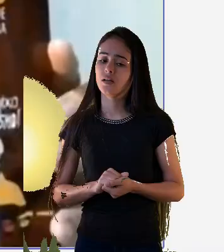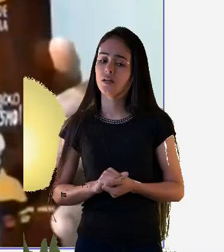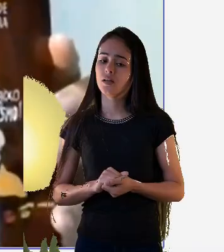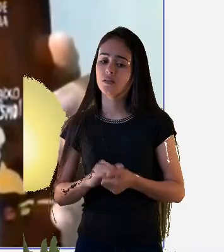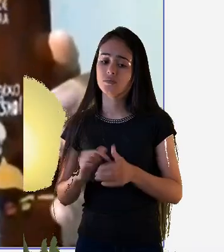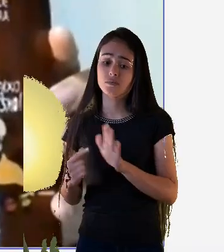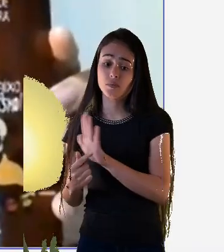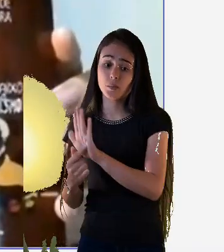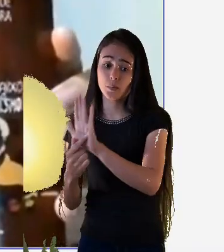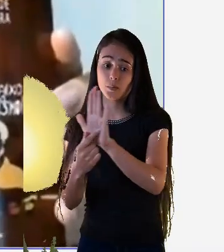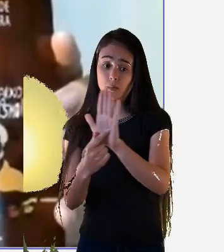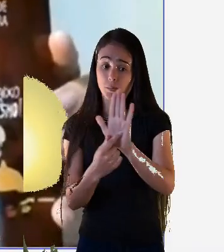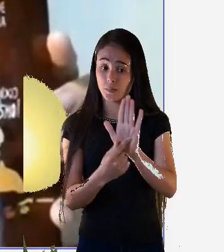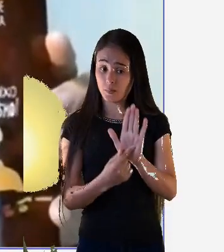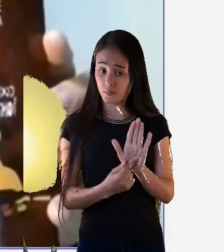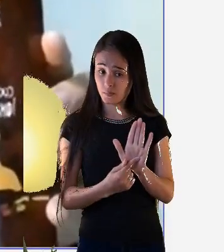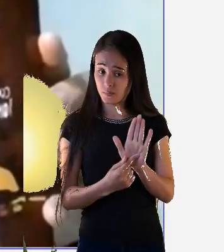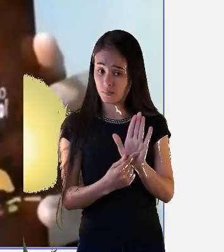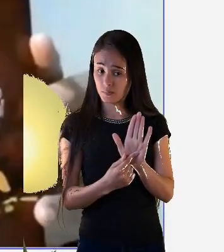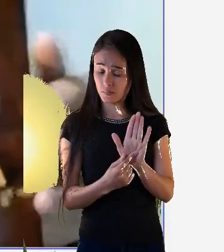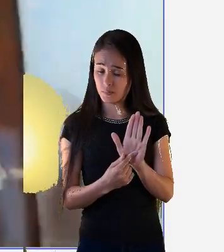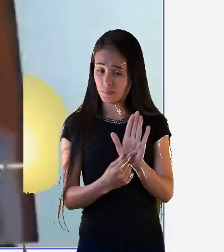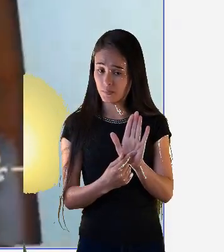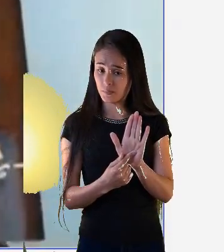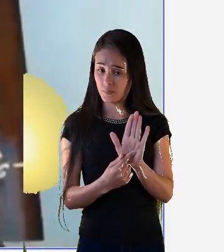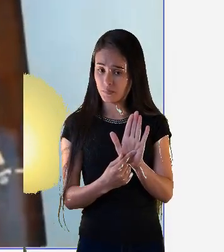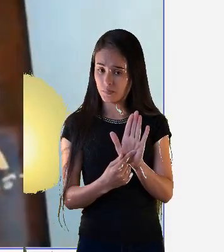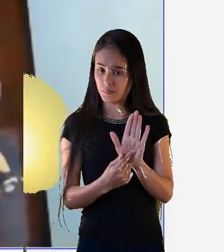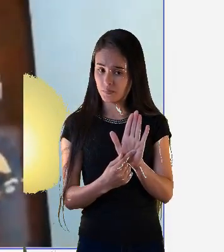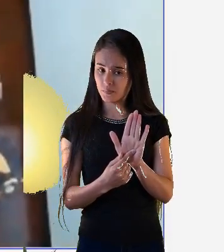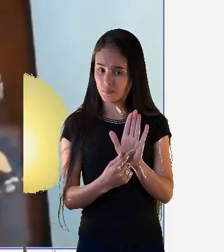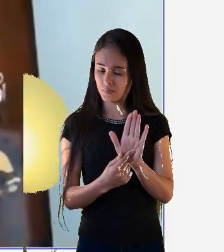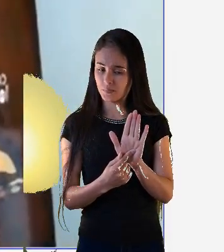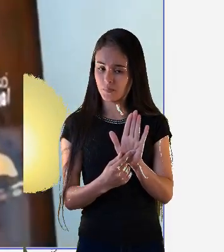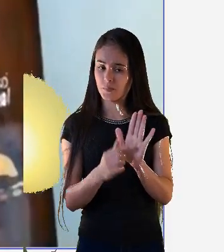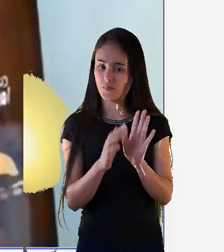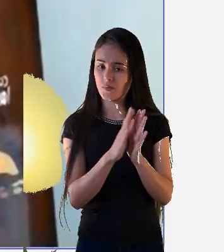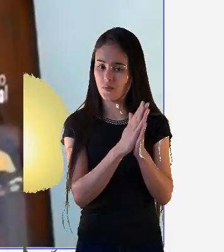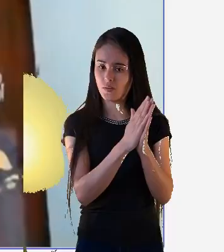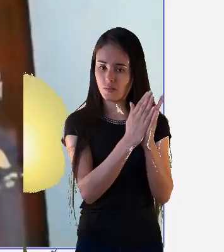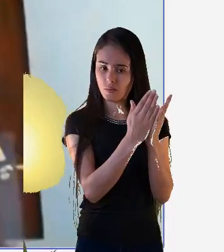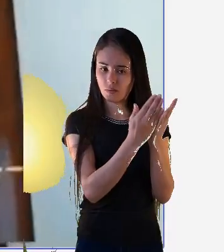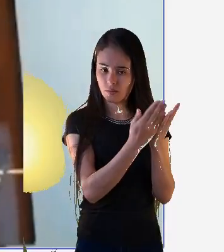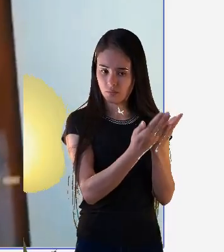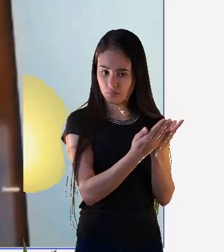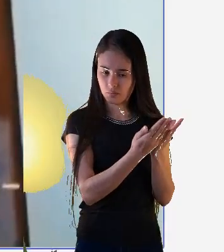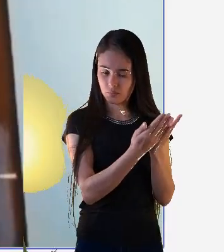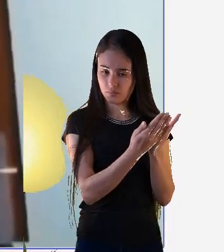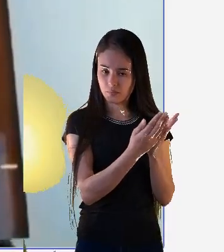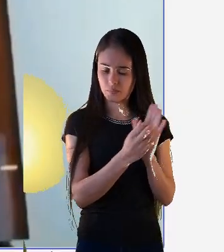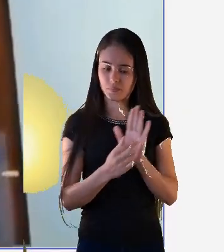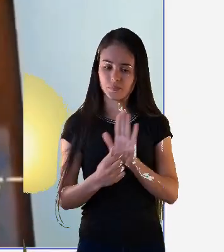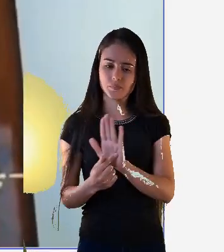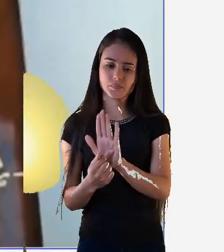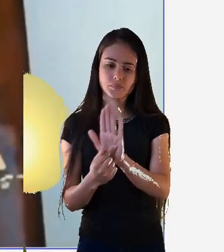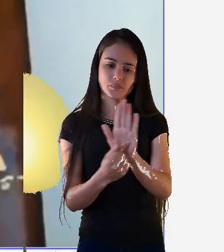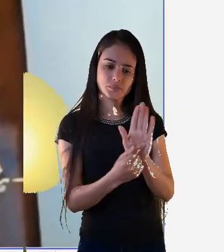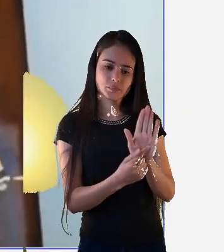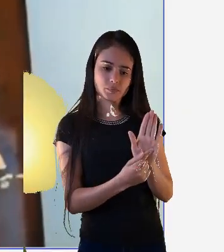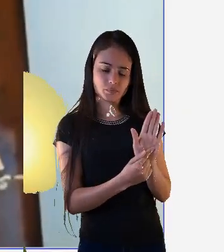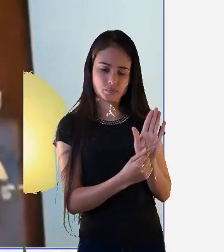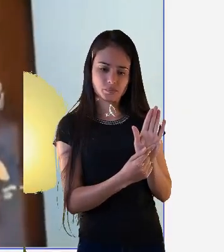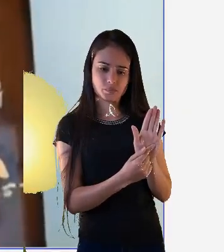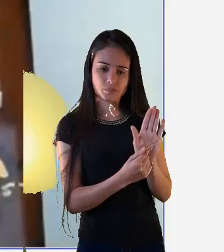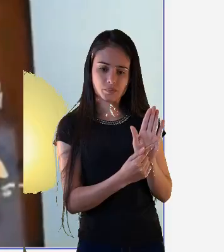primeiro livro dos griots do Movimento Negro Unificado, que a Amanda falou longamente sobre ele, né? Sobre o papel na saúde, sobre o